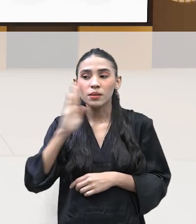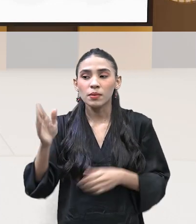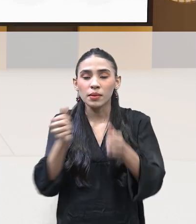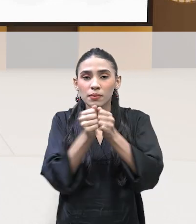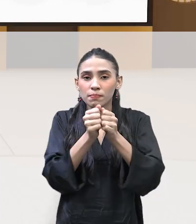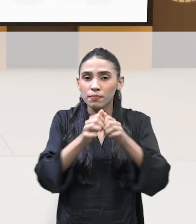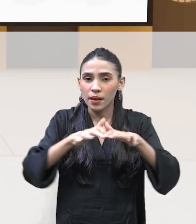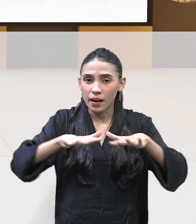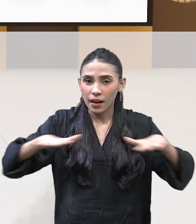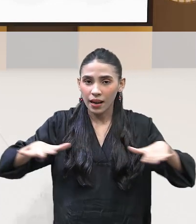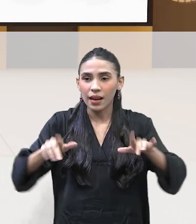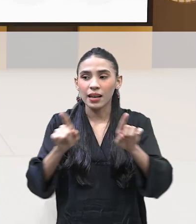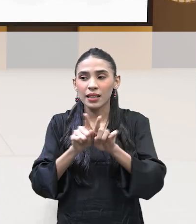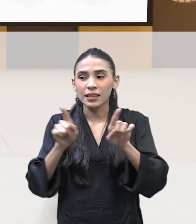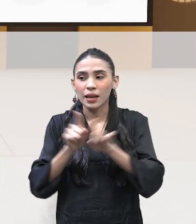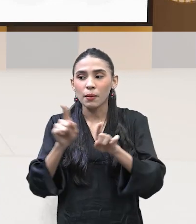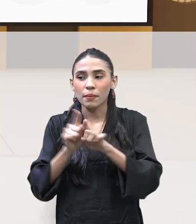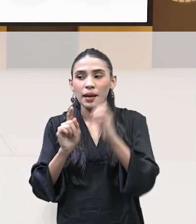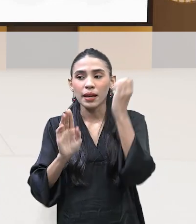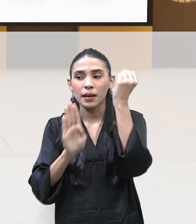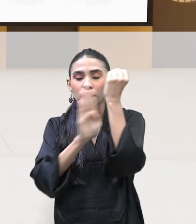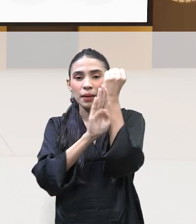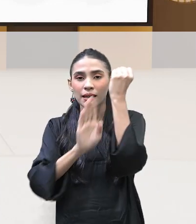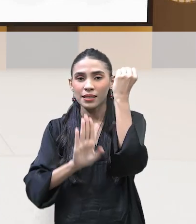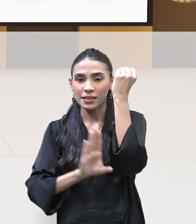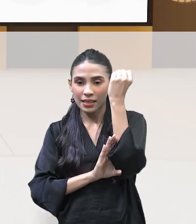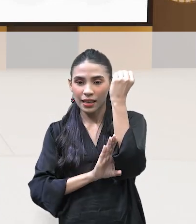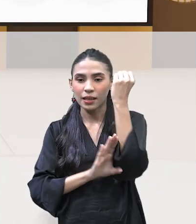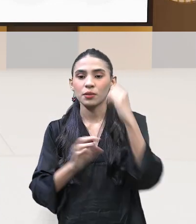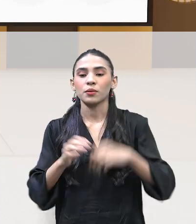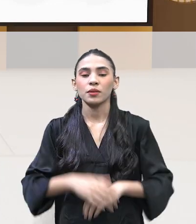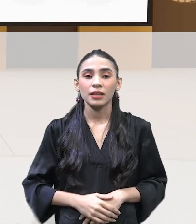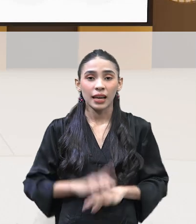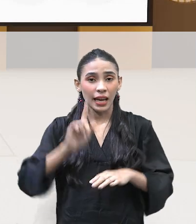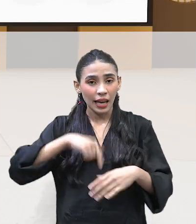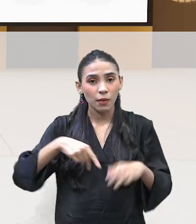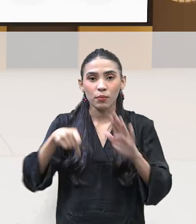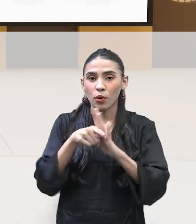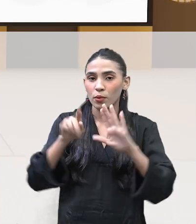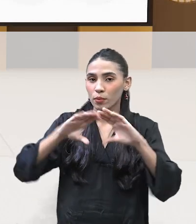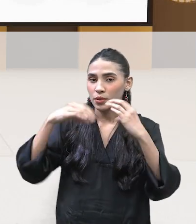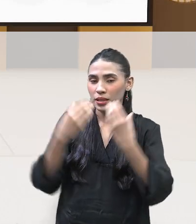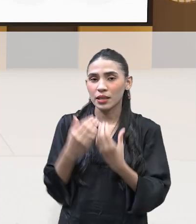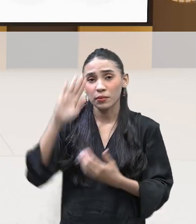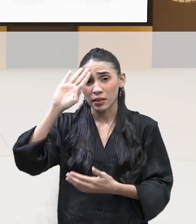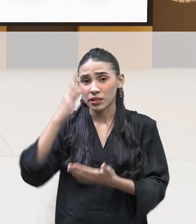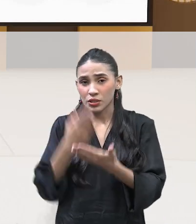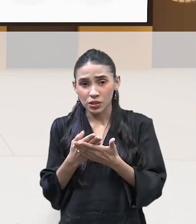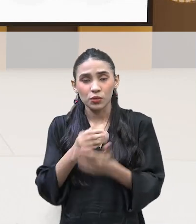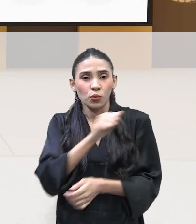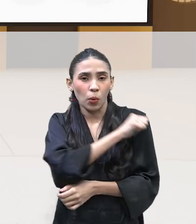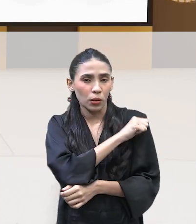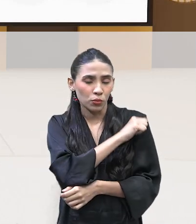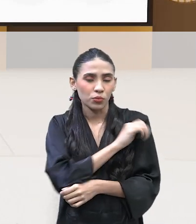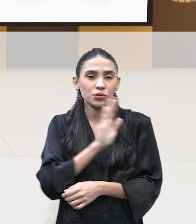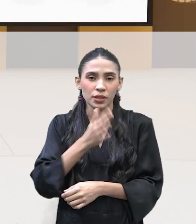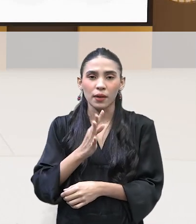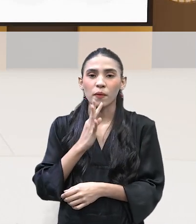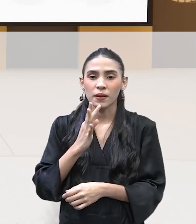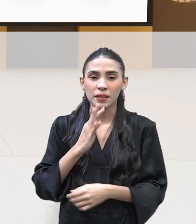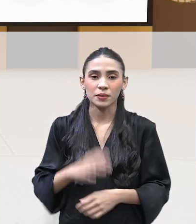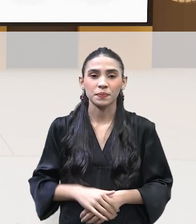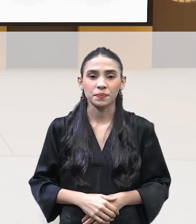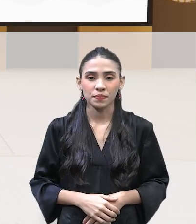Cachoeira, Barcelos. Então, faz parte da nossa comunidade. Eu acredito que os nossos alunos conheçam também.